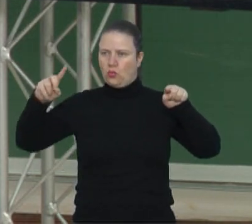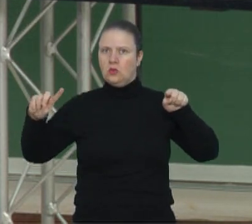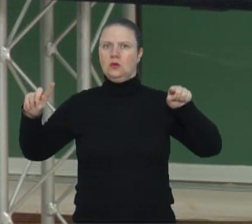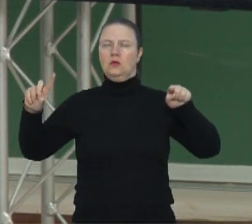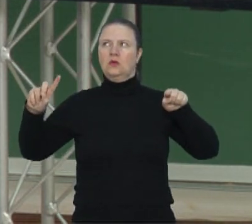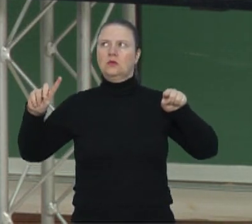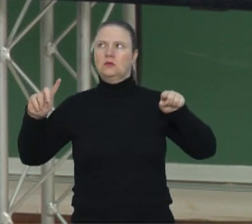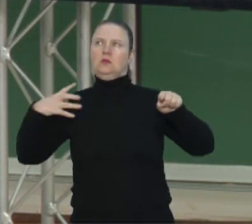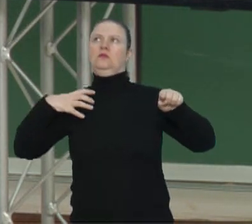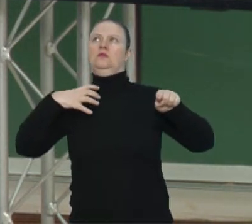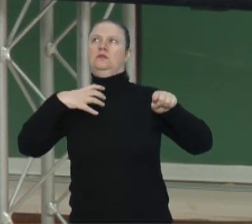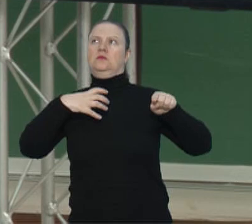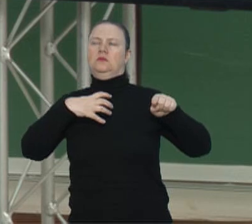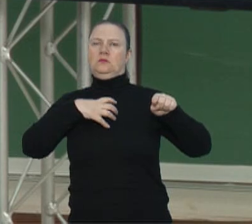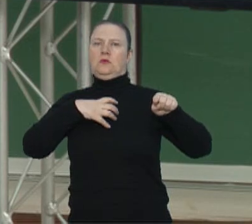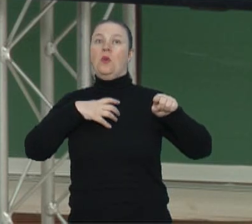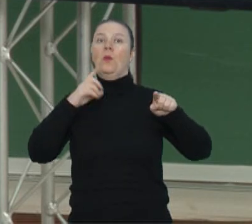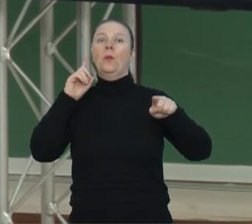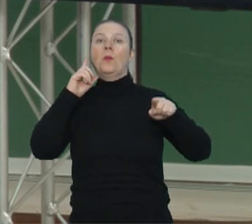ouvido.